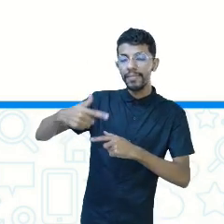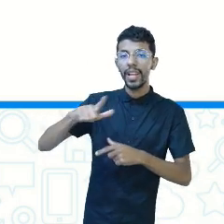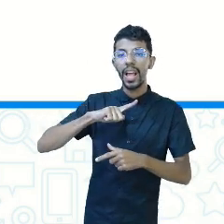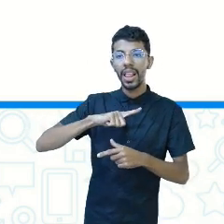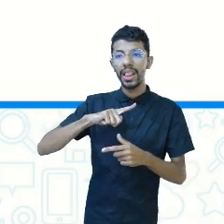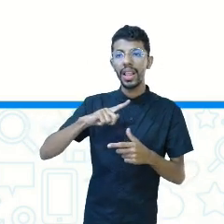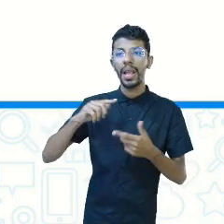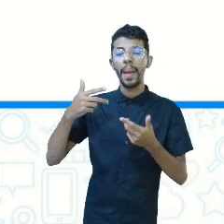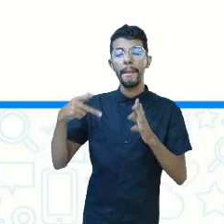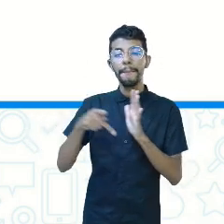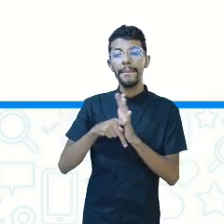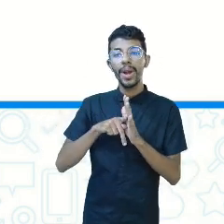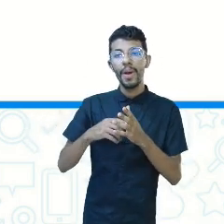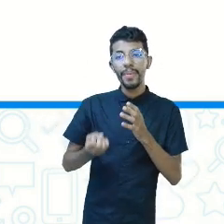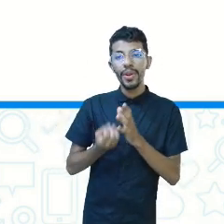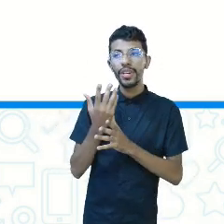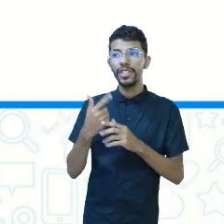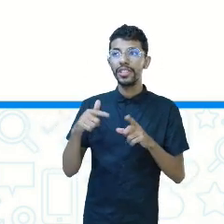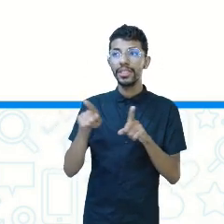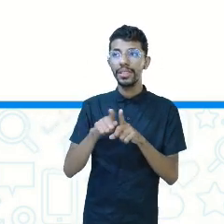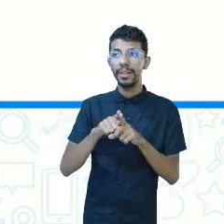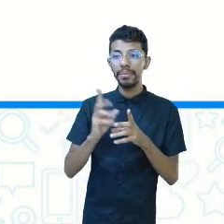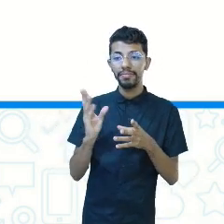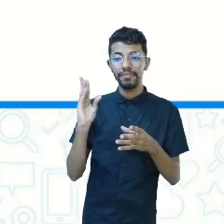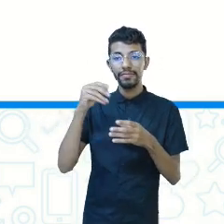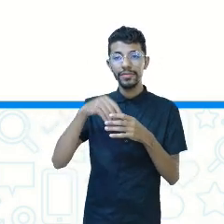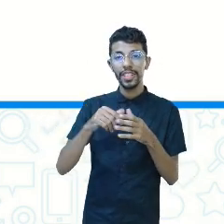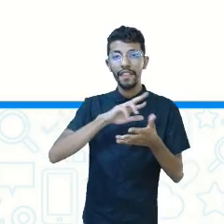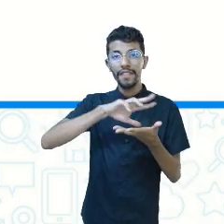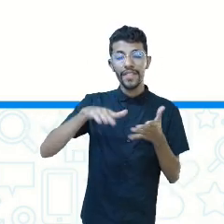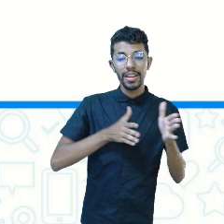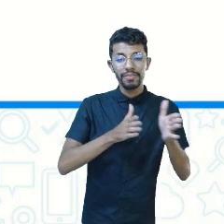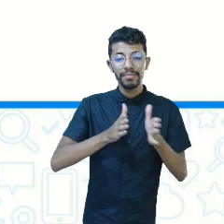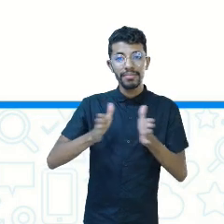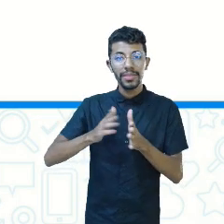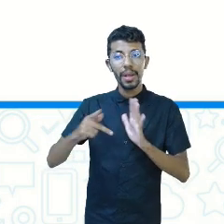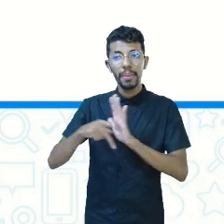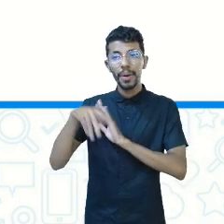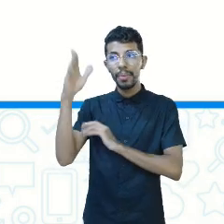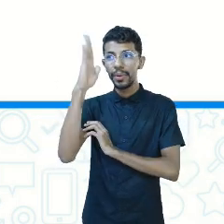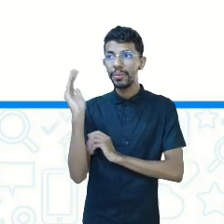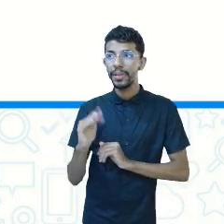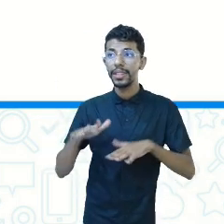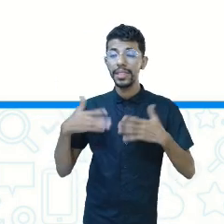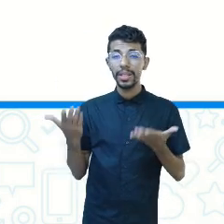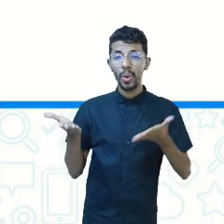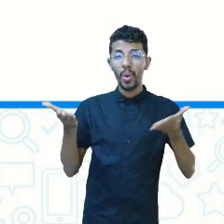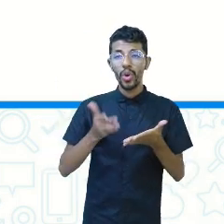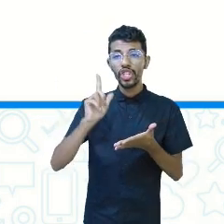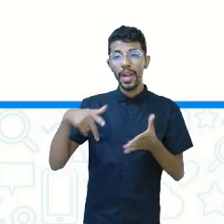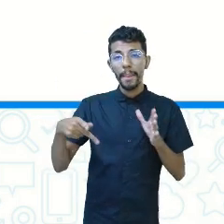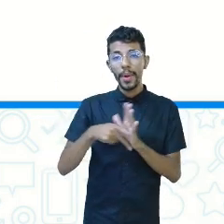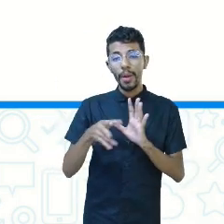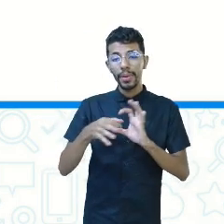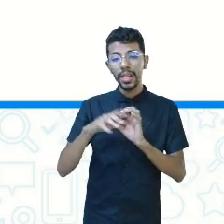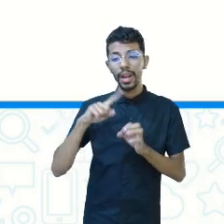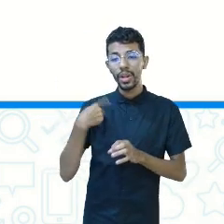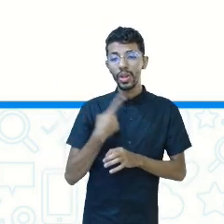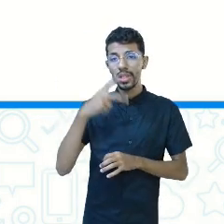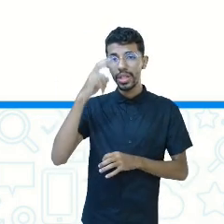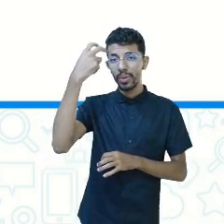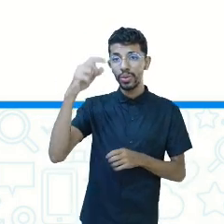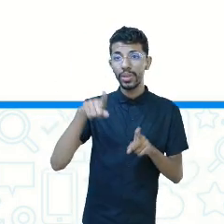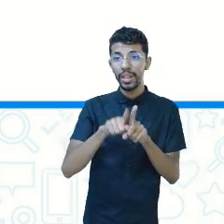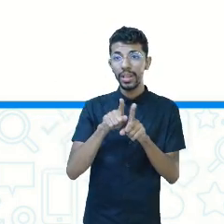várias etapas do desenvolvimento do país. Hoje, essas brincadeiras fazem parte da cultura do nosso povo e parte do folclore